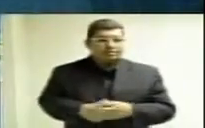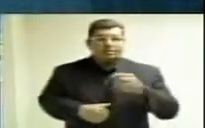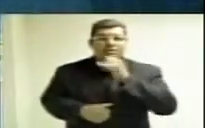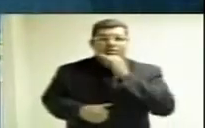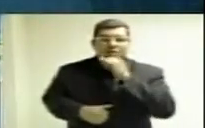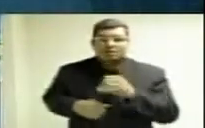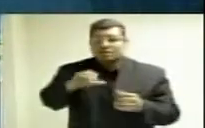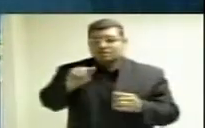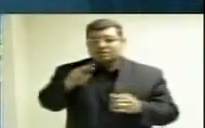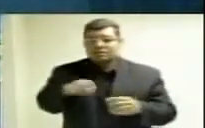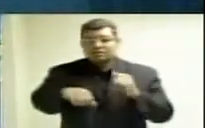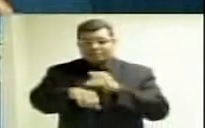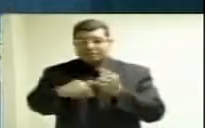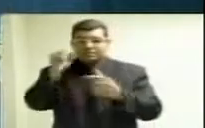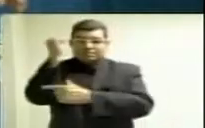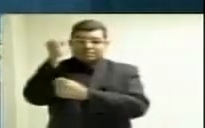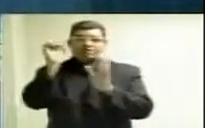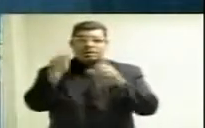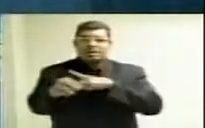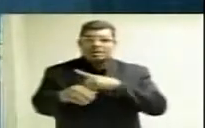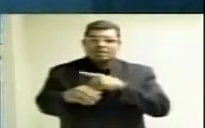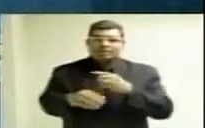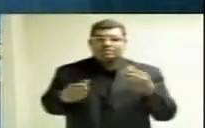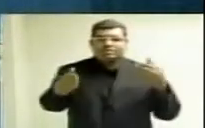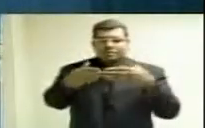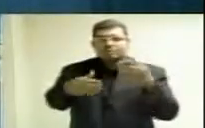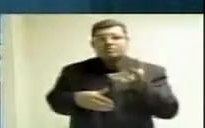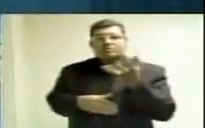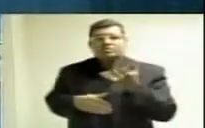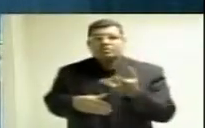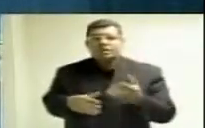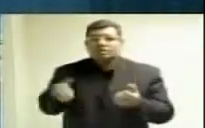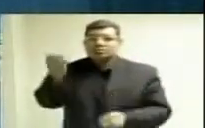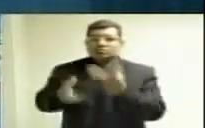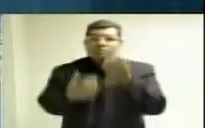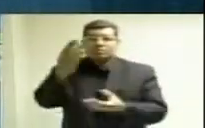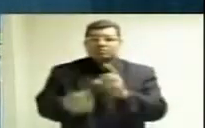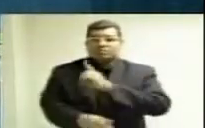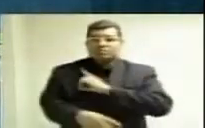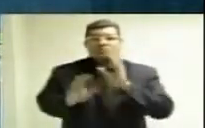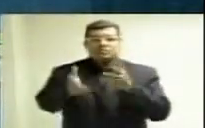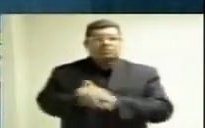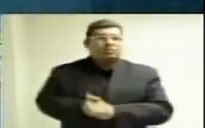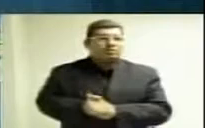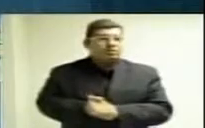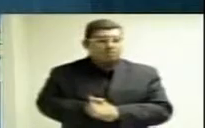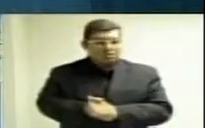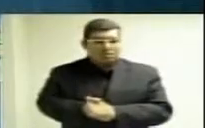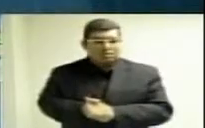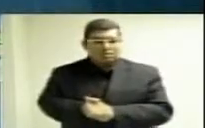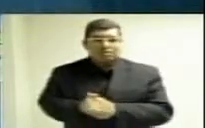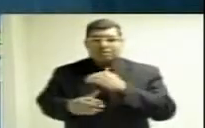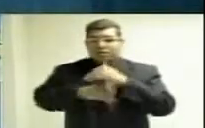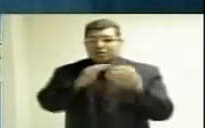Nessa carceragem de Iranduba, já houve um motim em que incendiaram a delegacia.